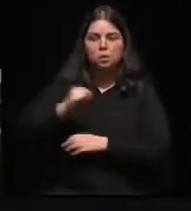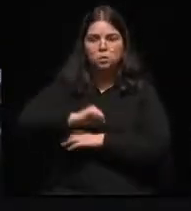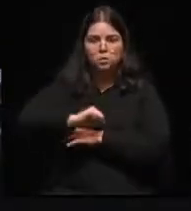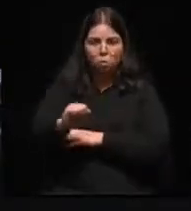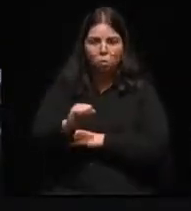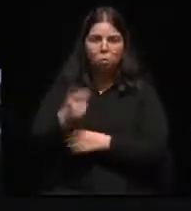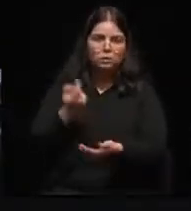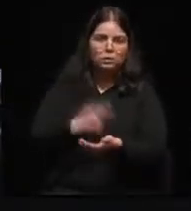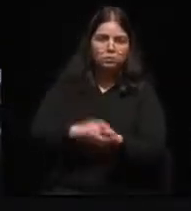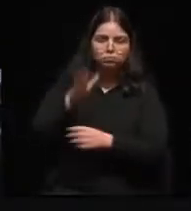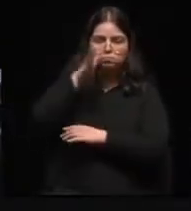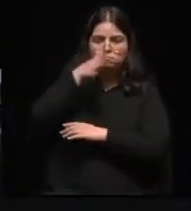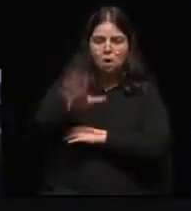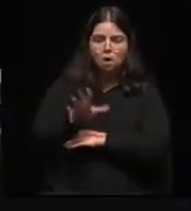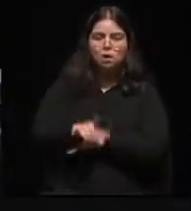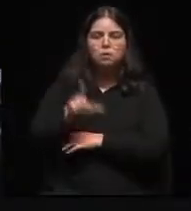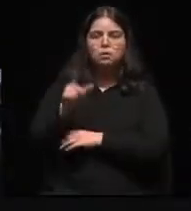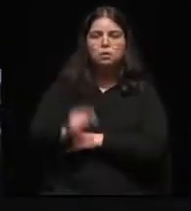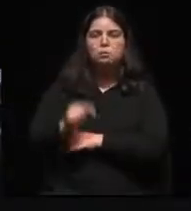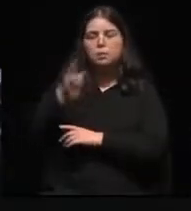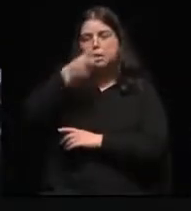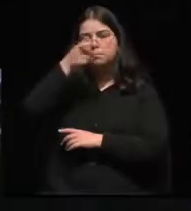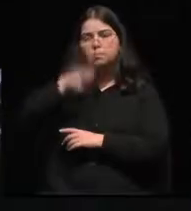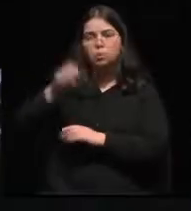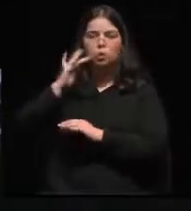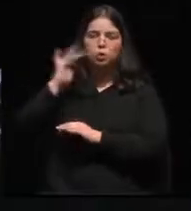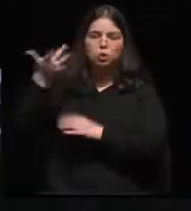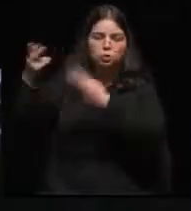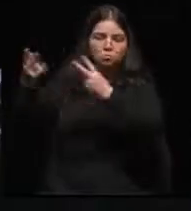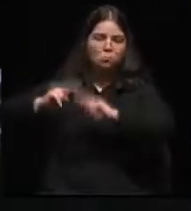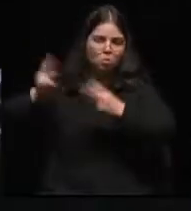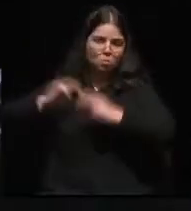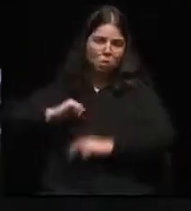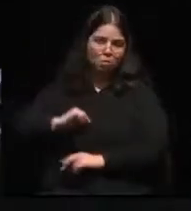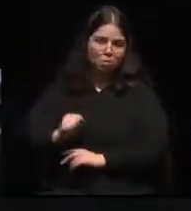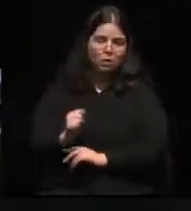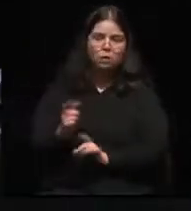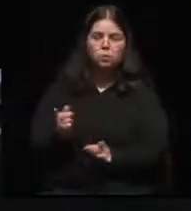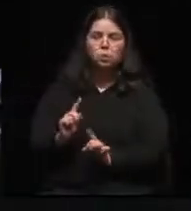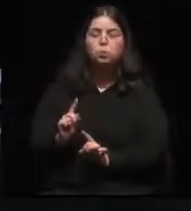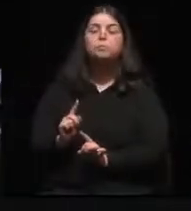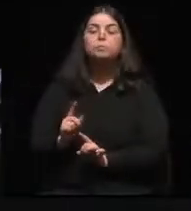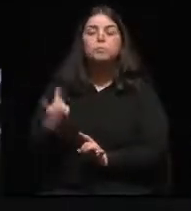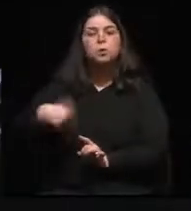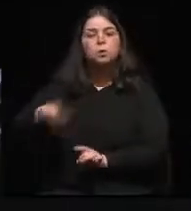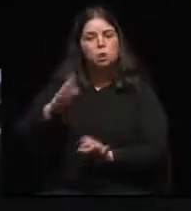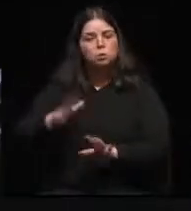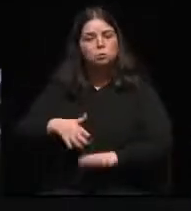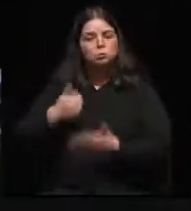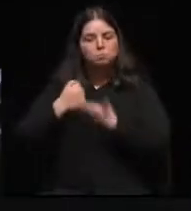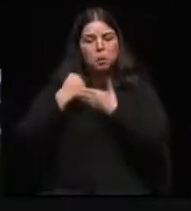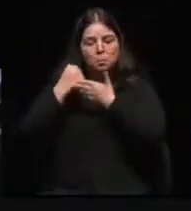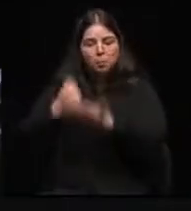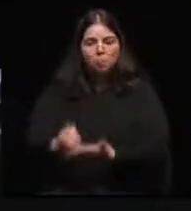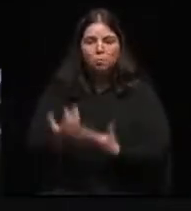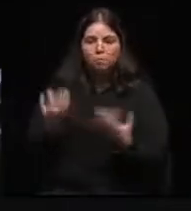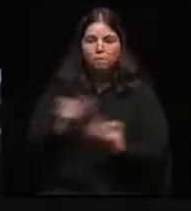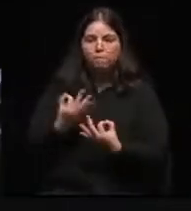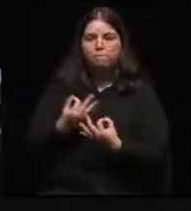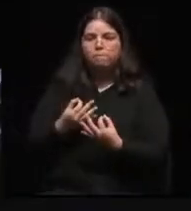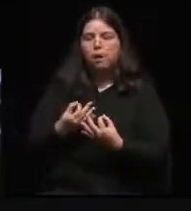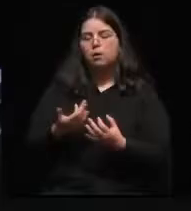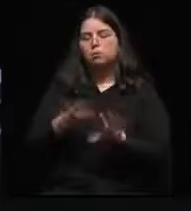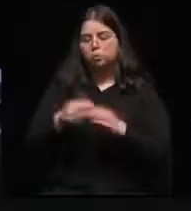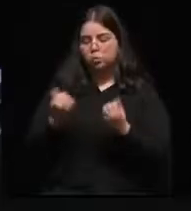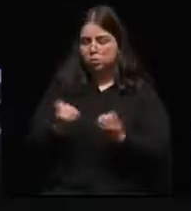e xenofobia. Lisboa deve estar mobilizada para esta causa e ajudar a construir uma sociedade onde a